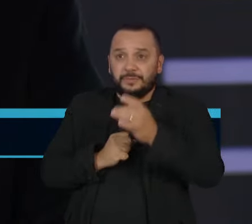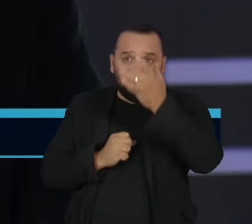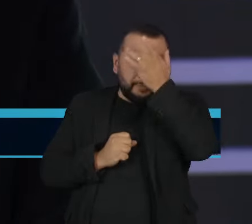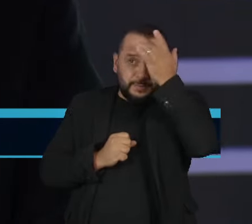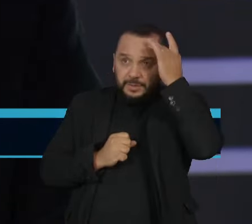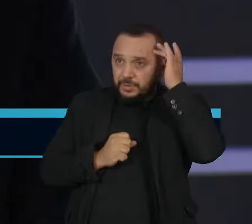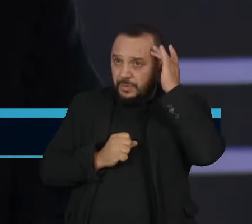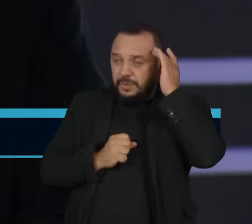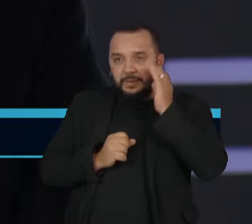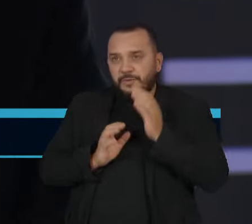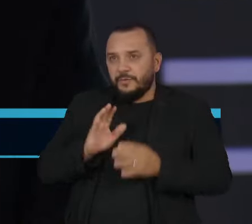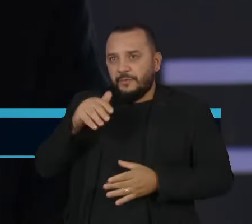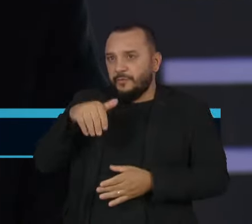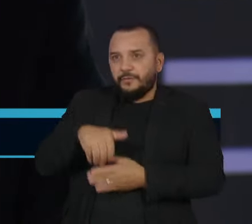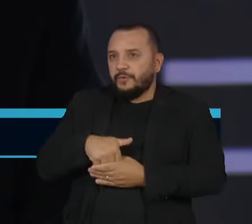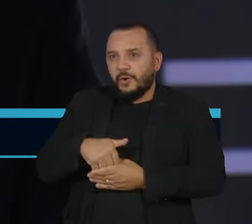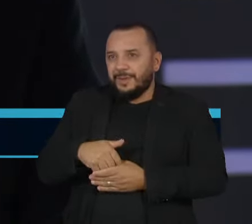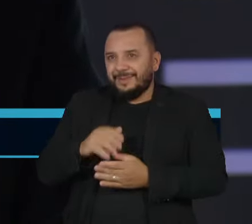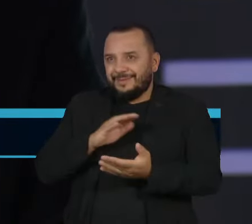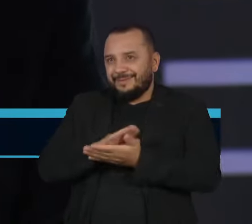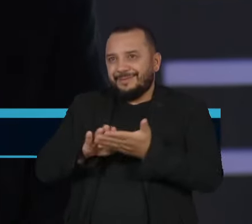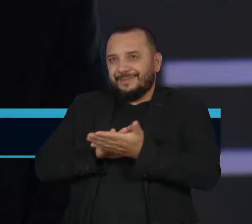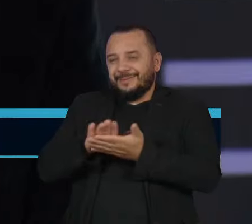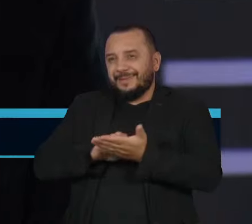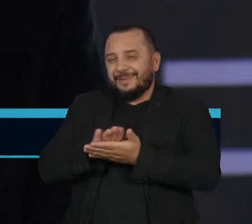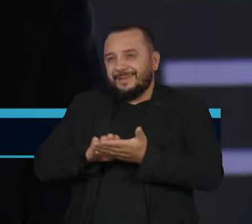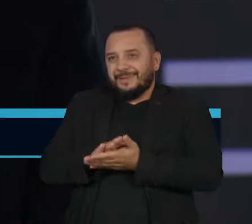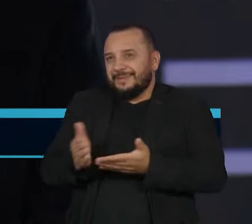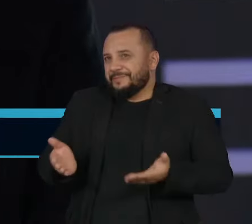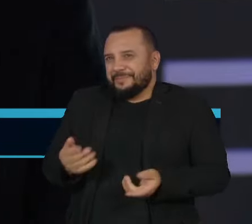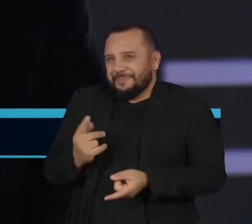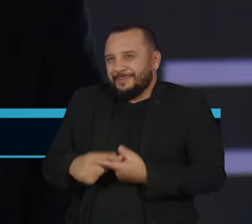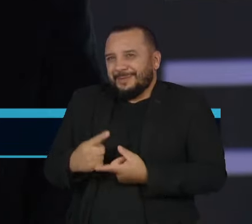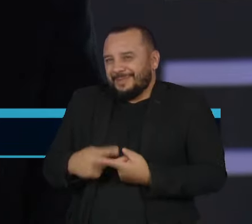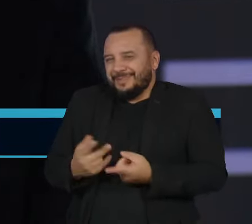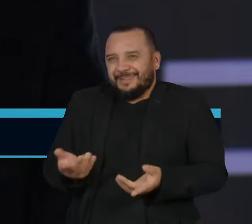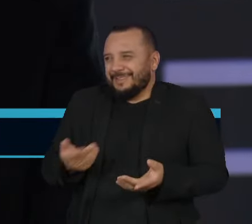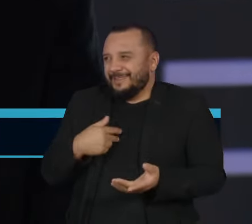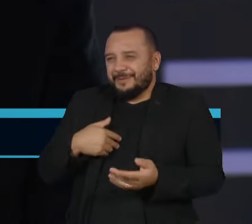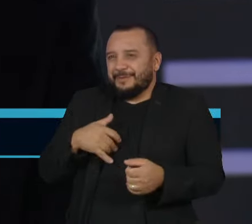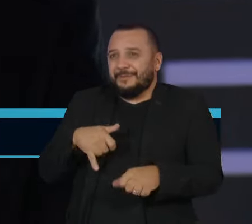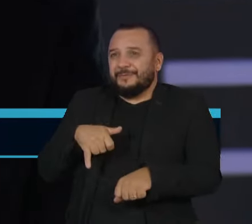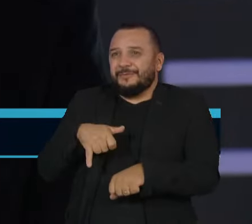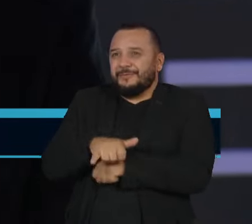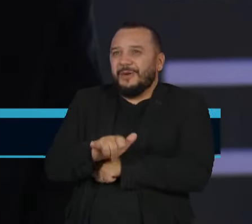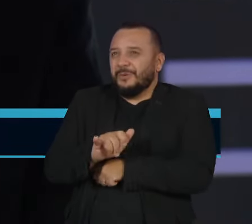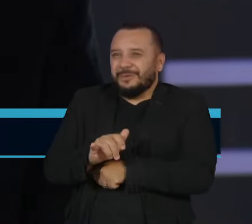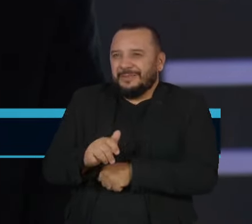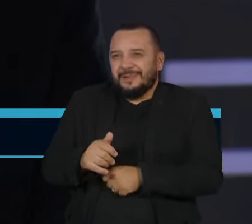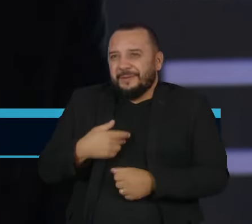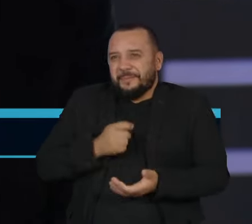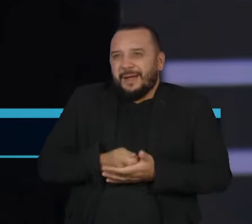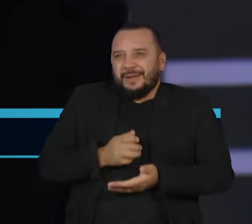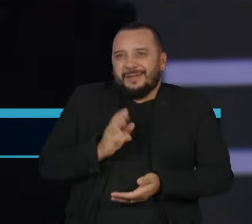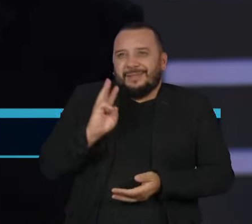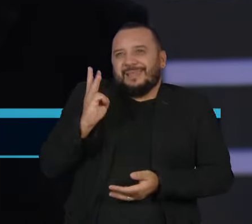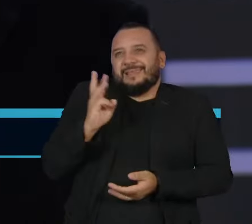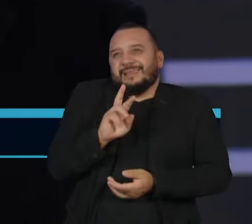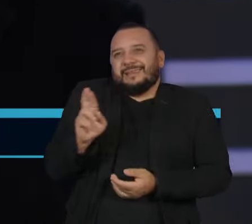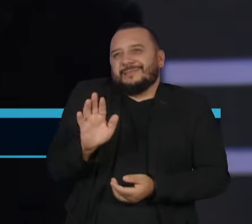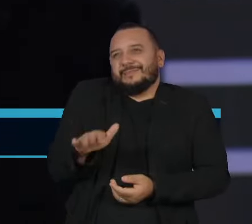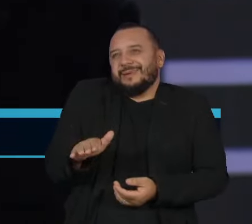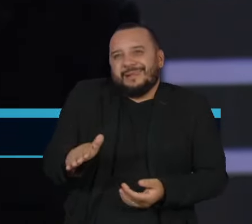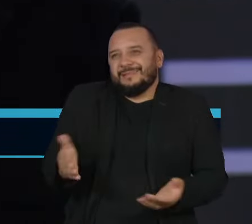não votam, porque inclusive custa uma merreca não votar, nas grandes cidades é cada vez maior. E o número